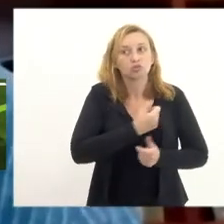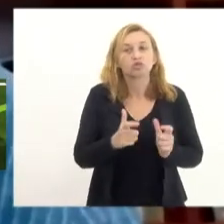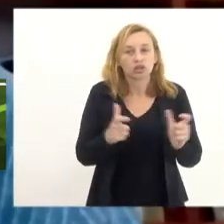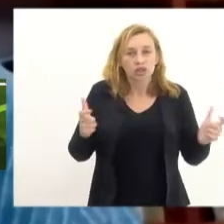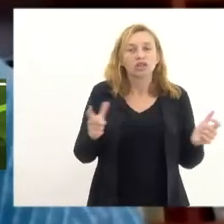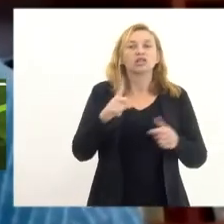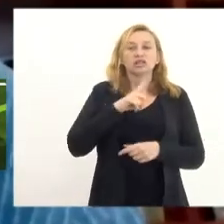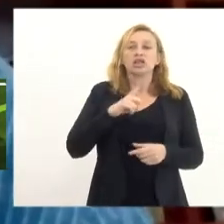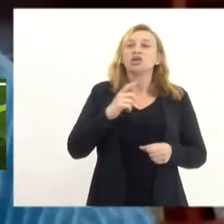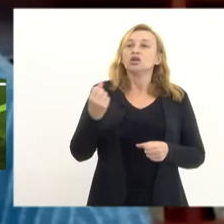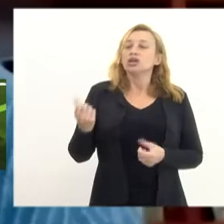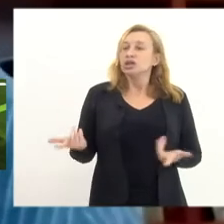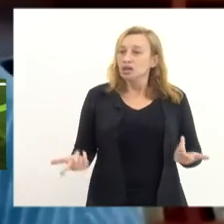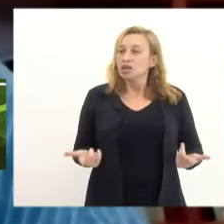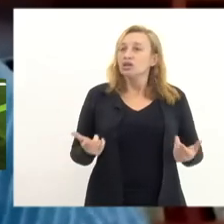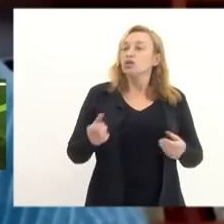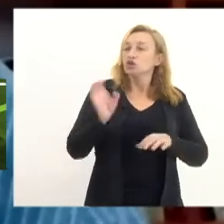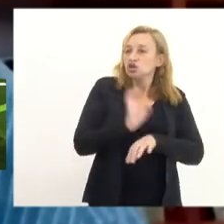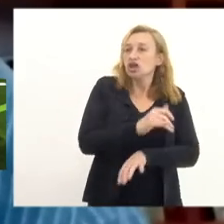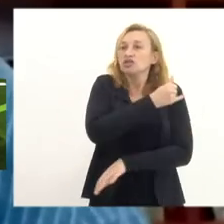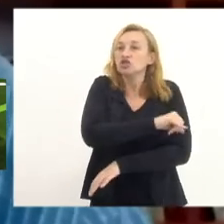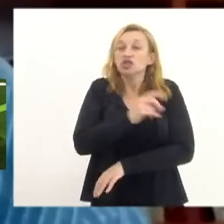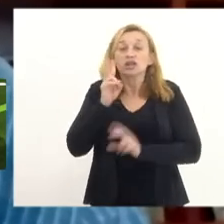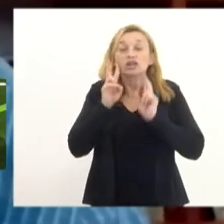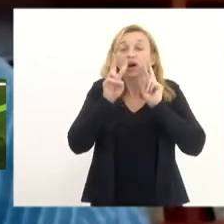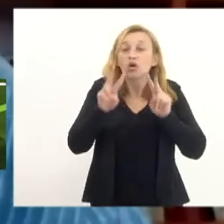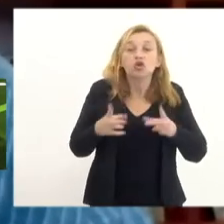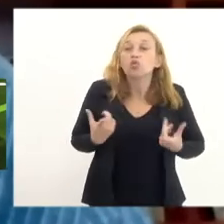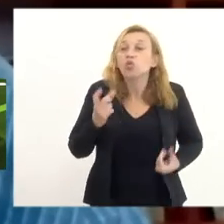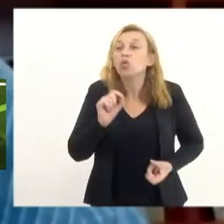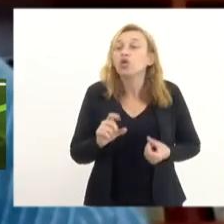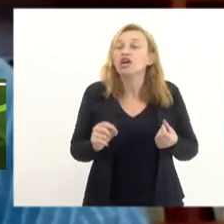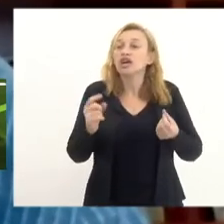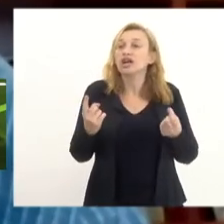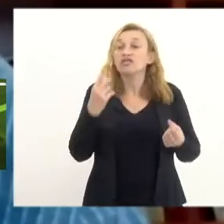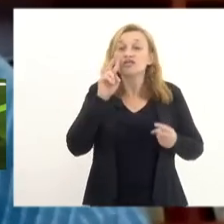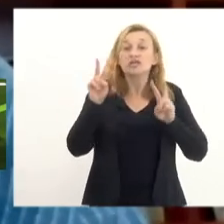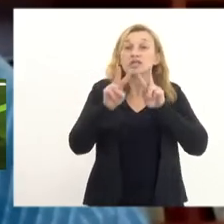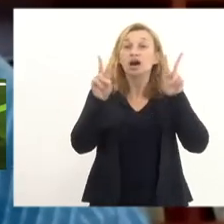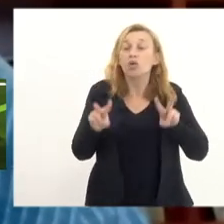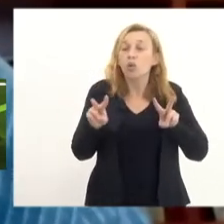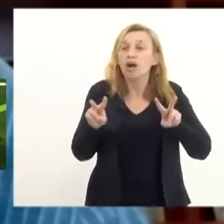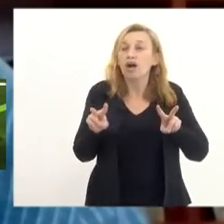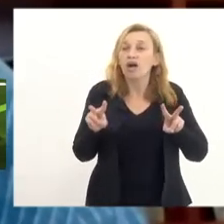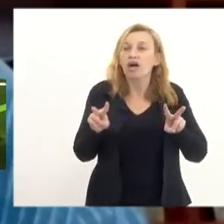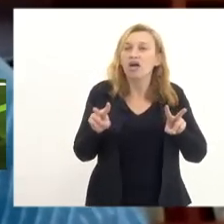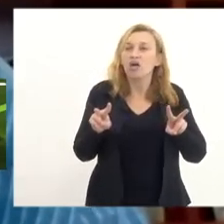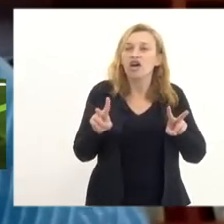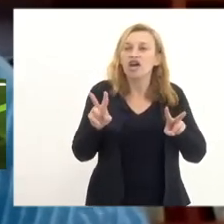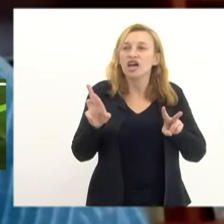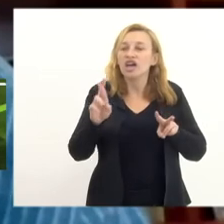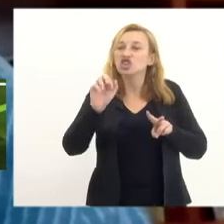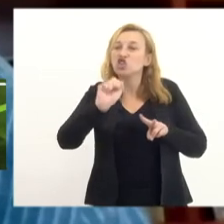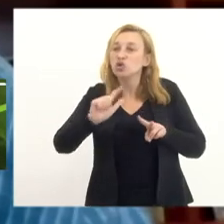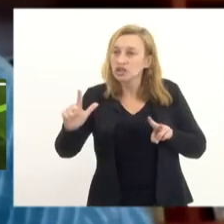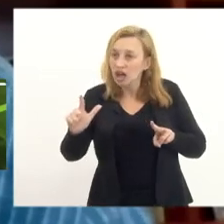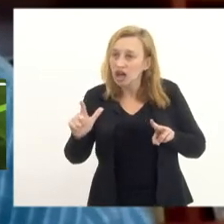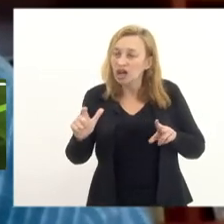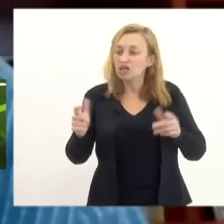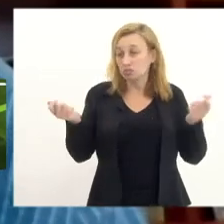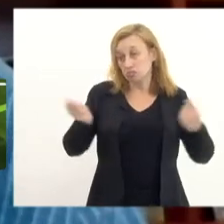baixo para a extração, e o Estado do Rio de Janeiro também olhando do ponto de vista regional, né, as